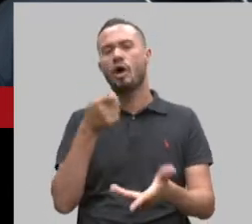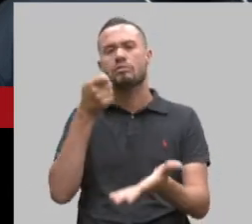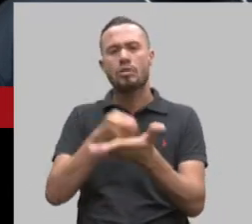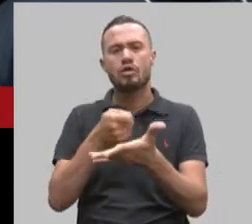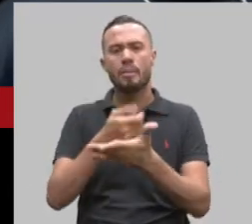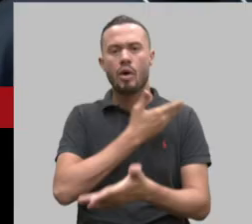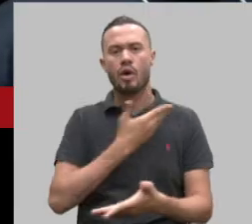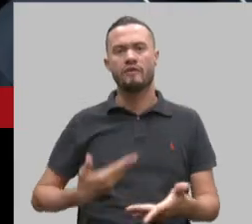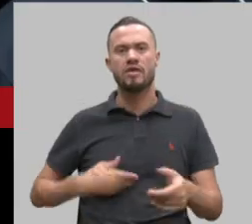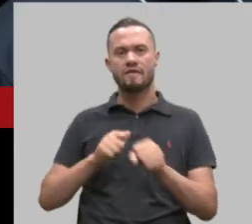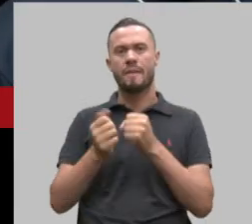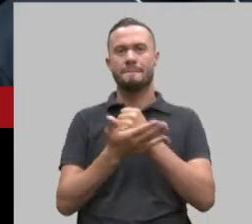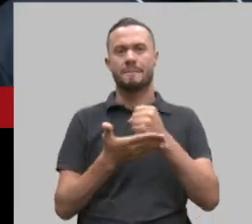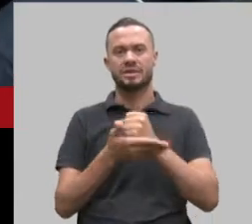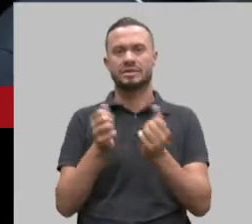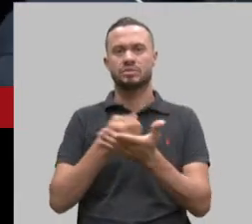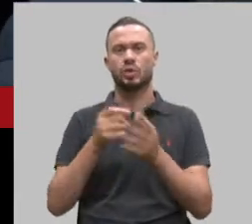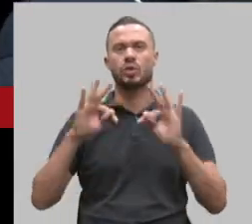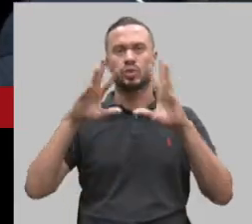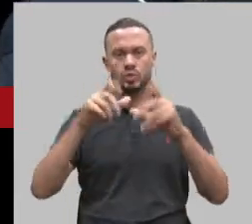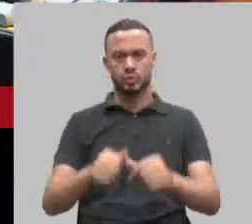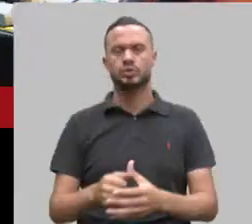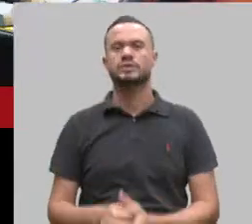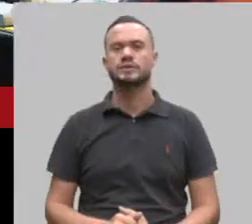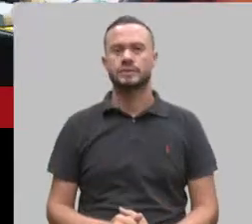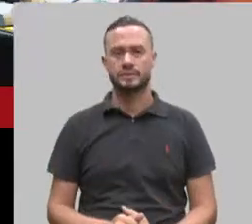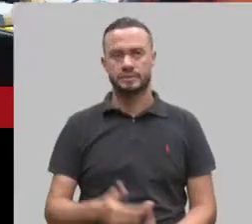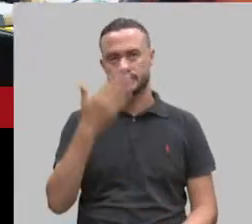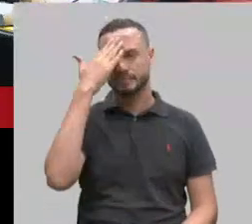que é garantir educação a Tod Ok